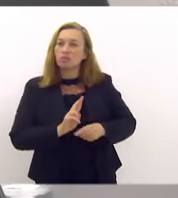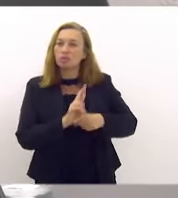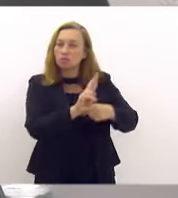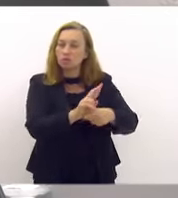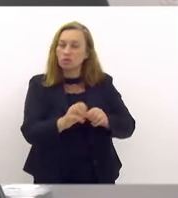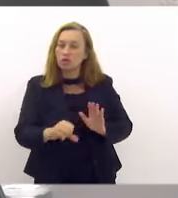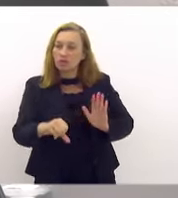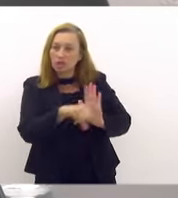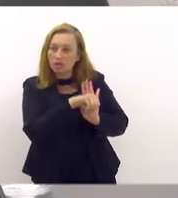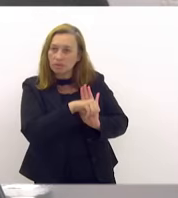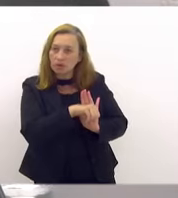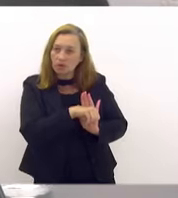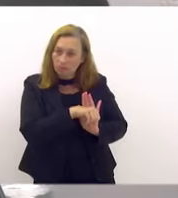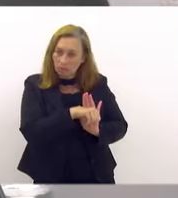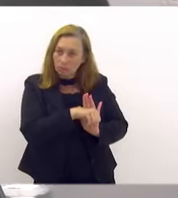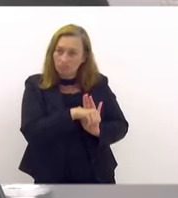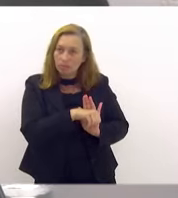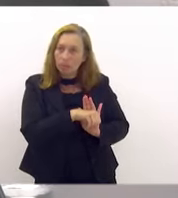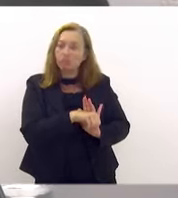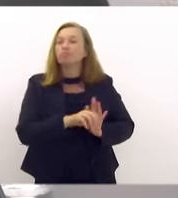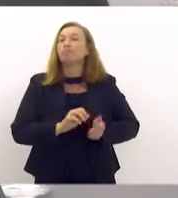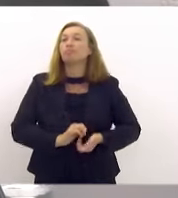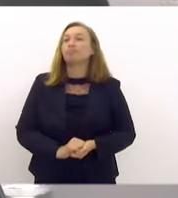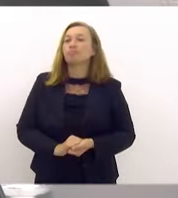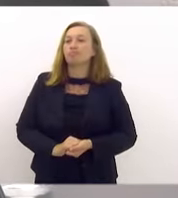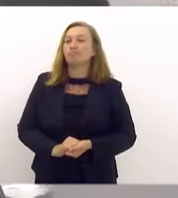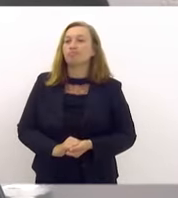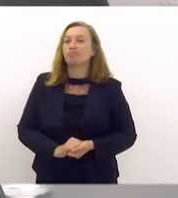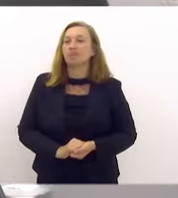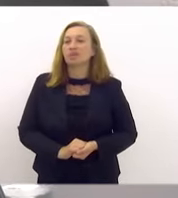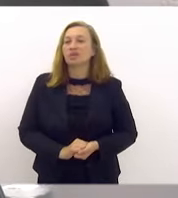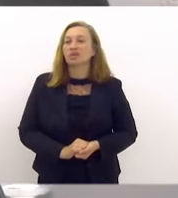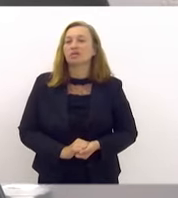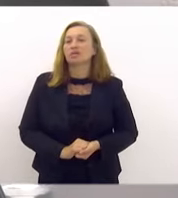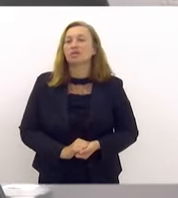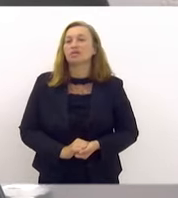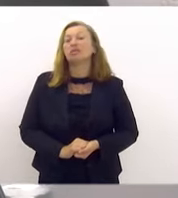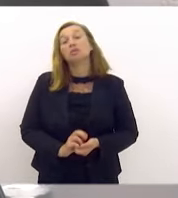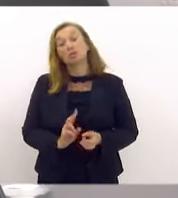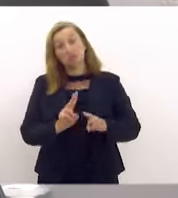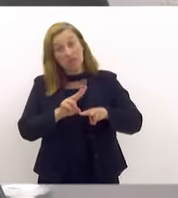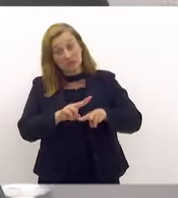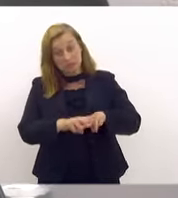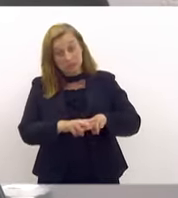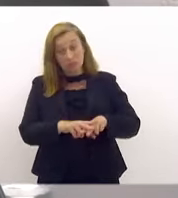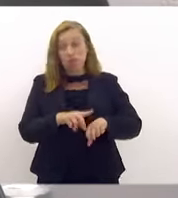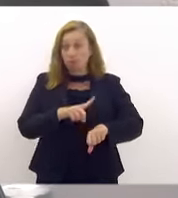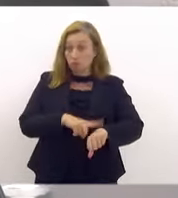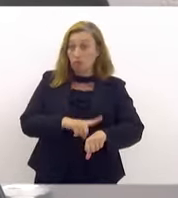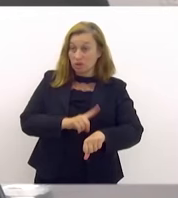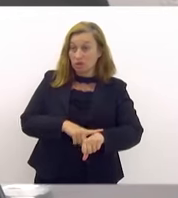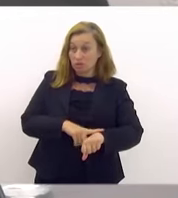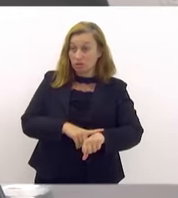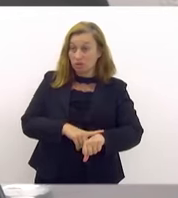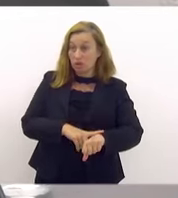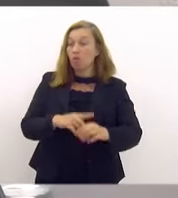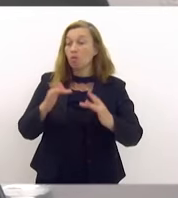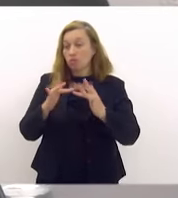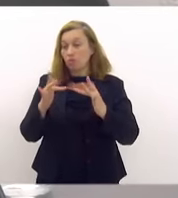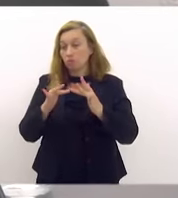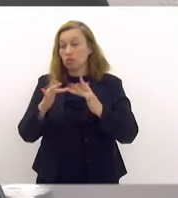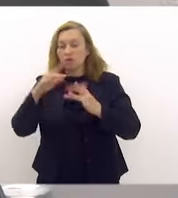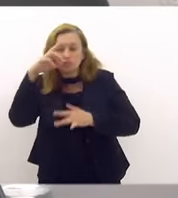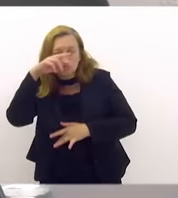criminal Daquele mesmo promotor criminal que nos casos de alta de prisão e flagrante eh tiveram contato com a